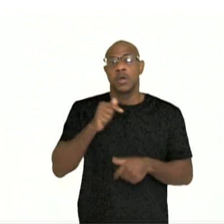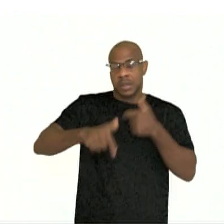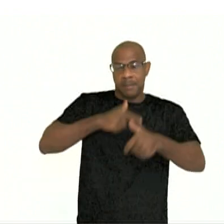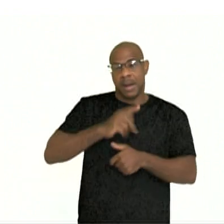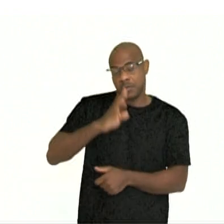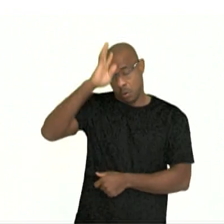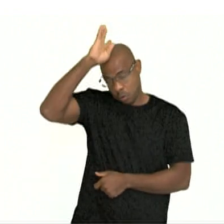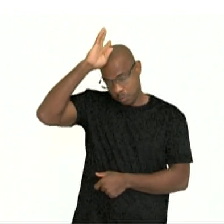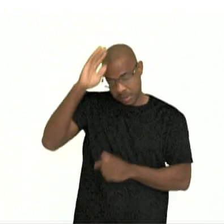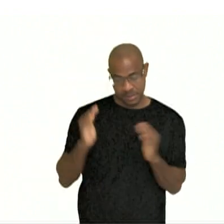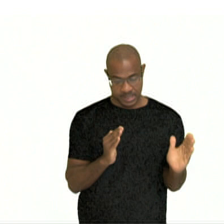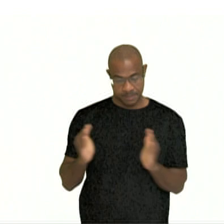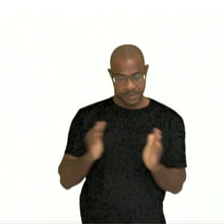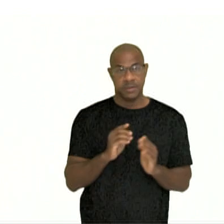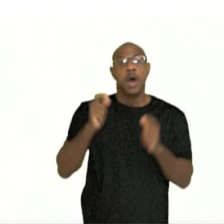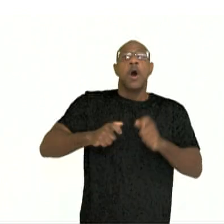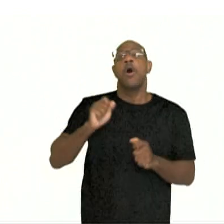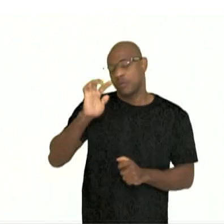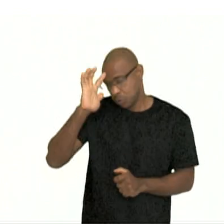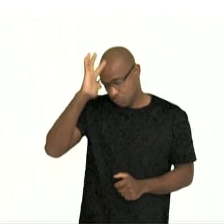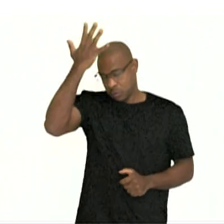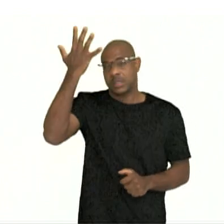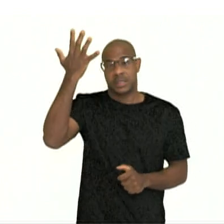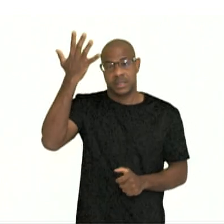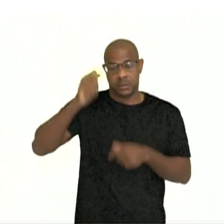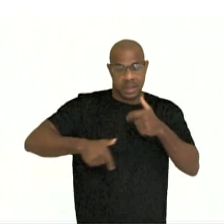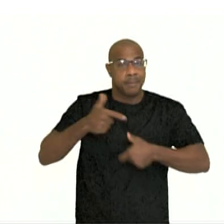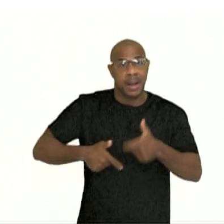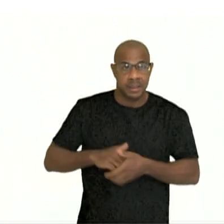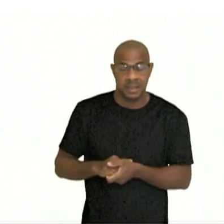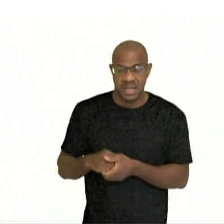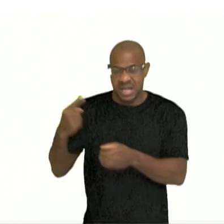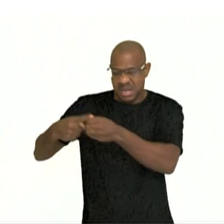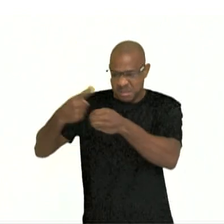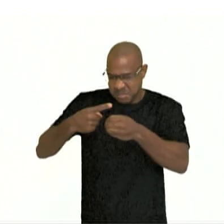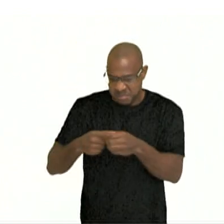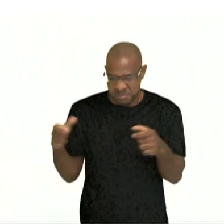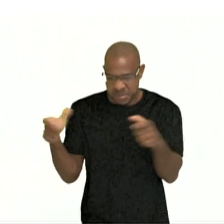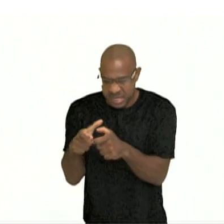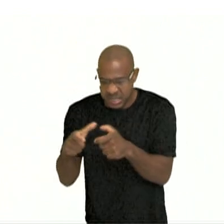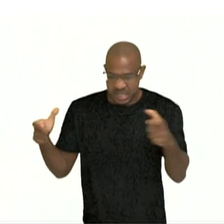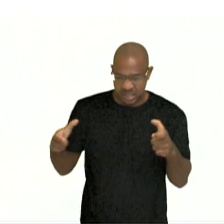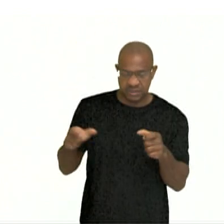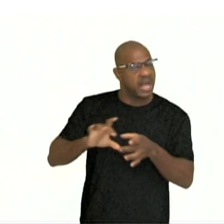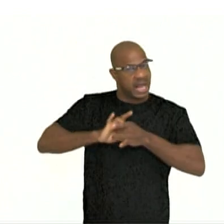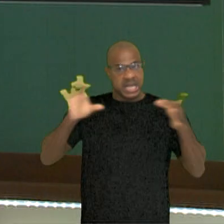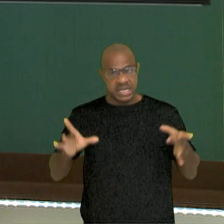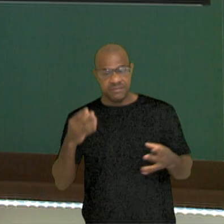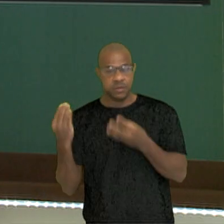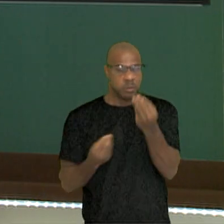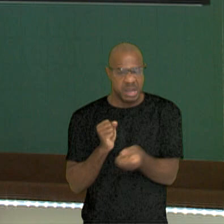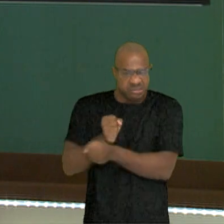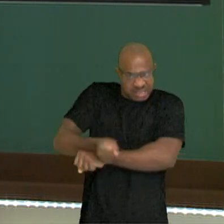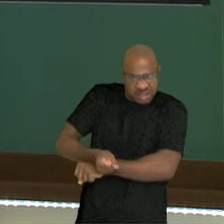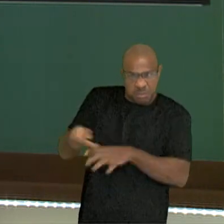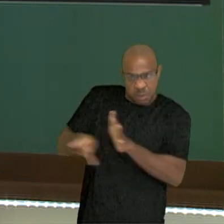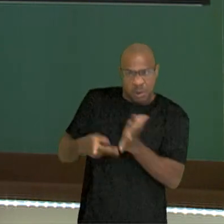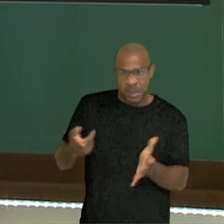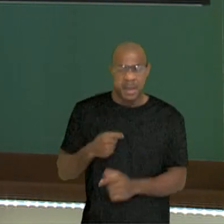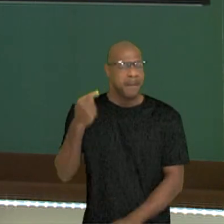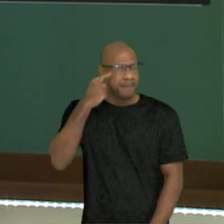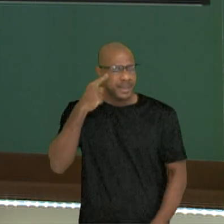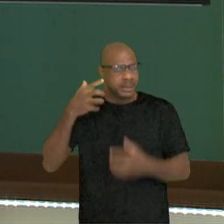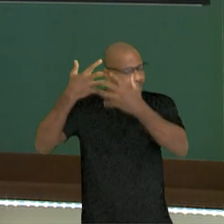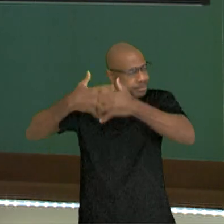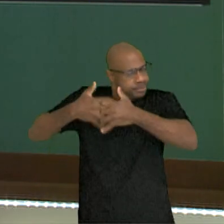período. Onde que acontecia o trabalho em Roma? Era em pequenas propriedades, grandes propriedades? O trabalho era livre? O trabalho era escravo? Vamos pensando